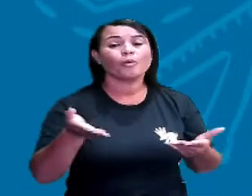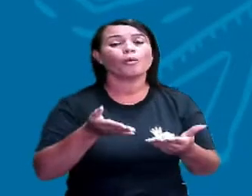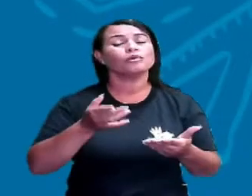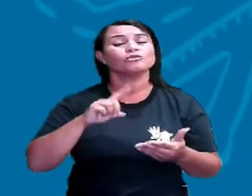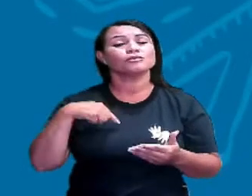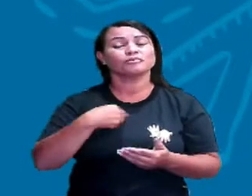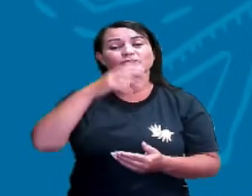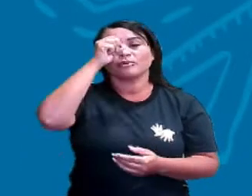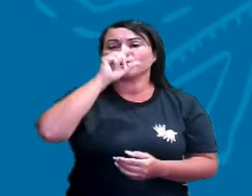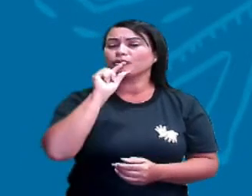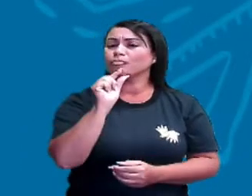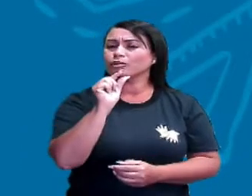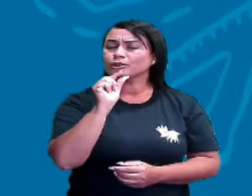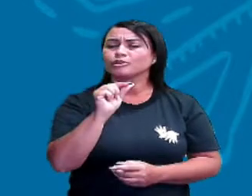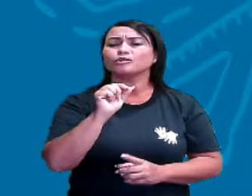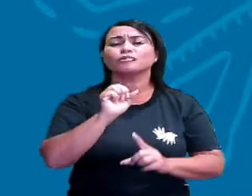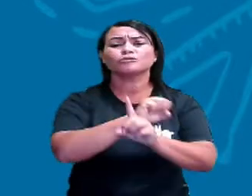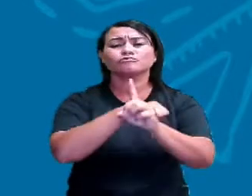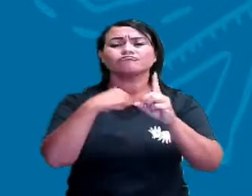as funções